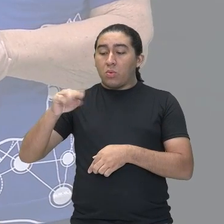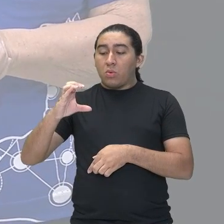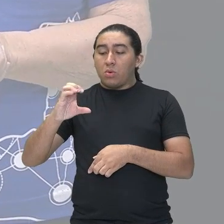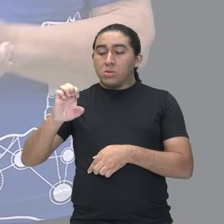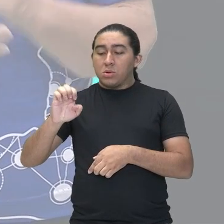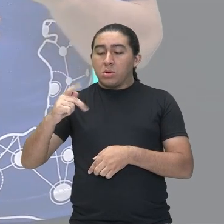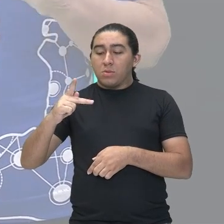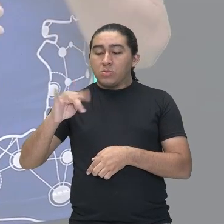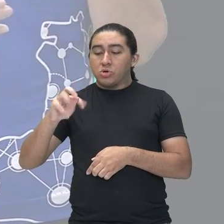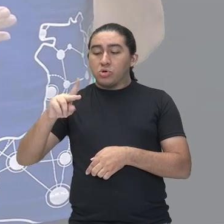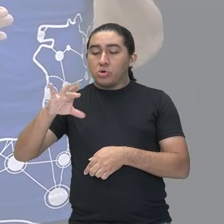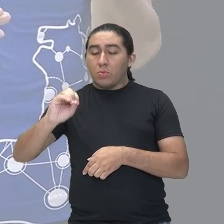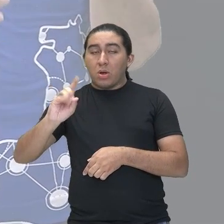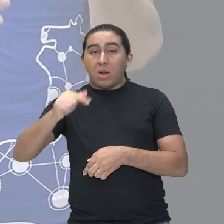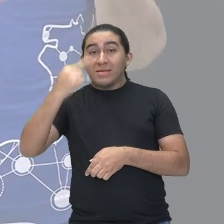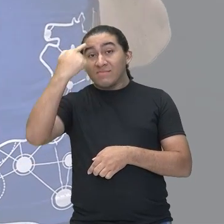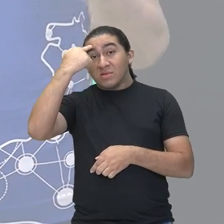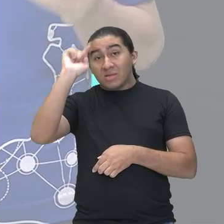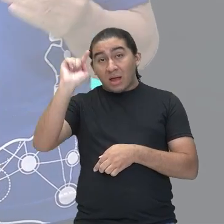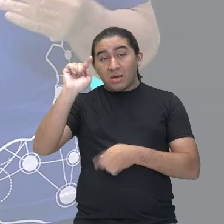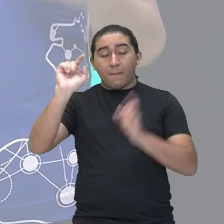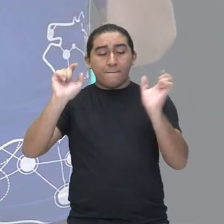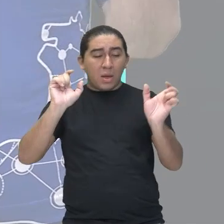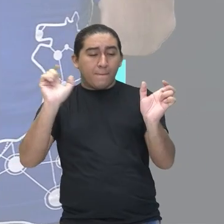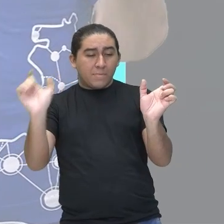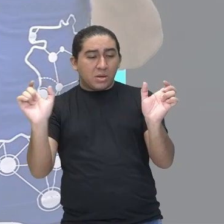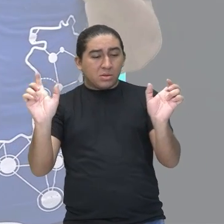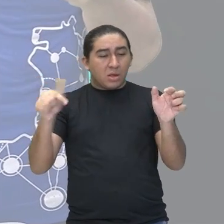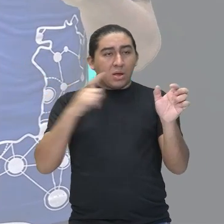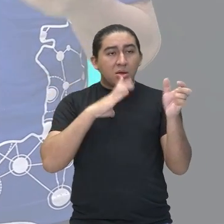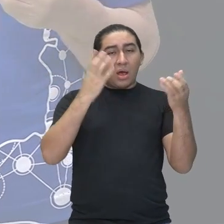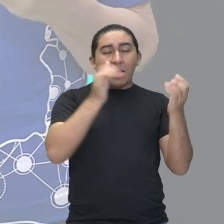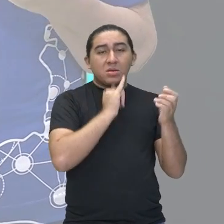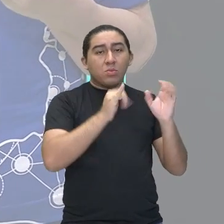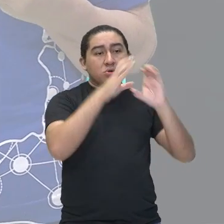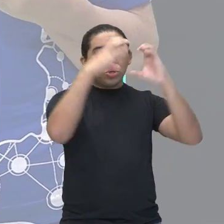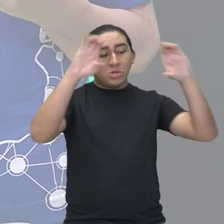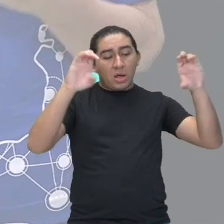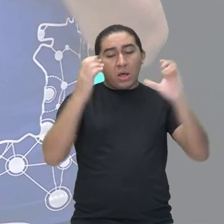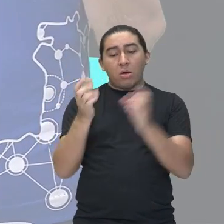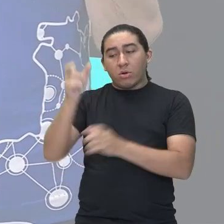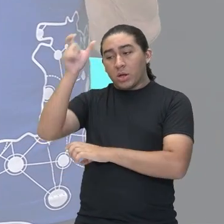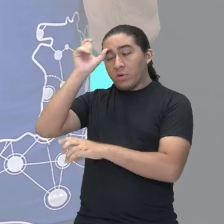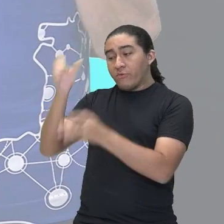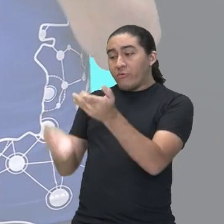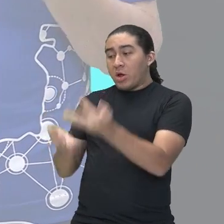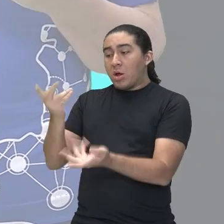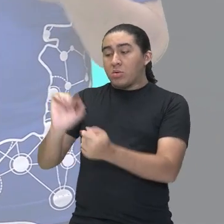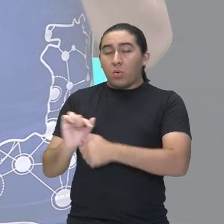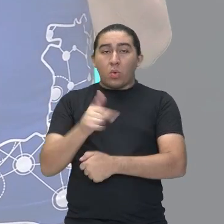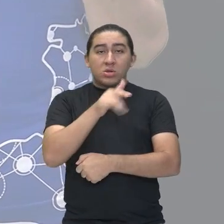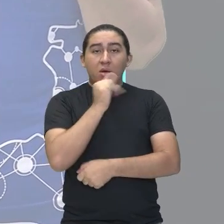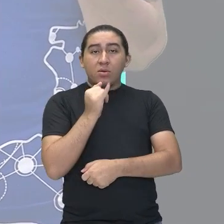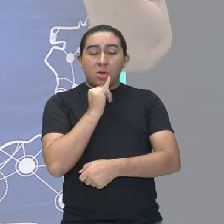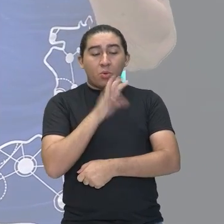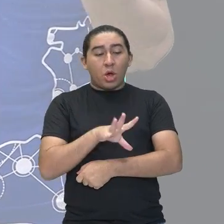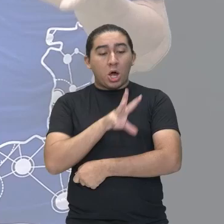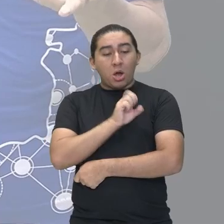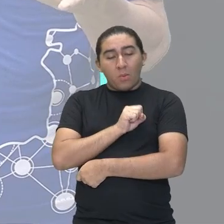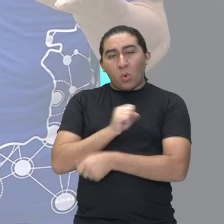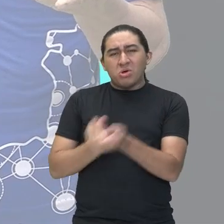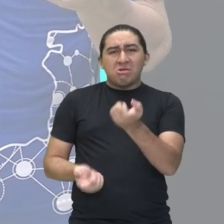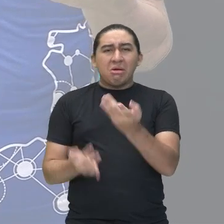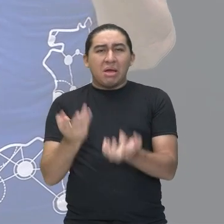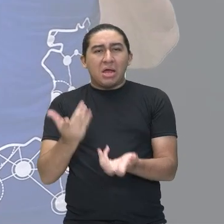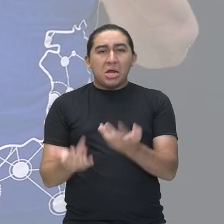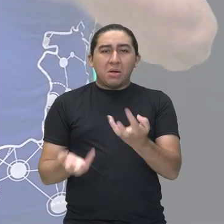de ideias. Uma coisa é céu e inferno, outra coisa é dizer que o amor queima e não